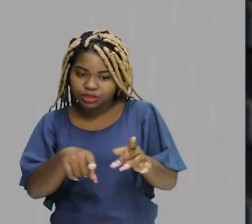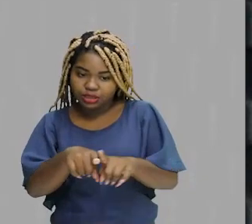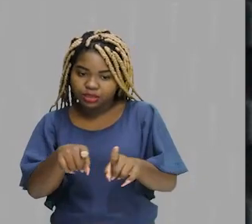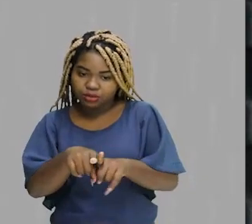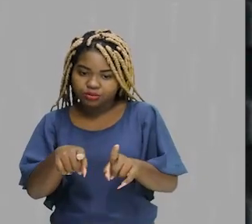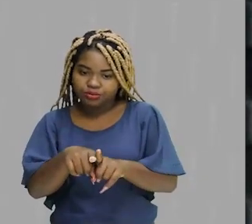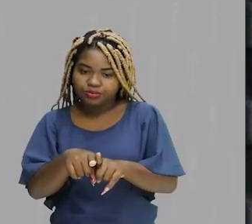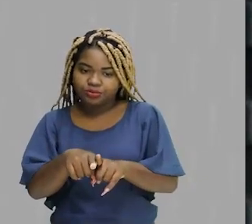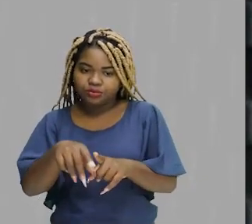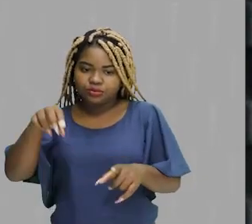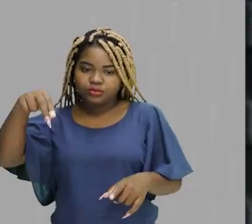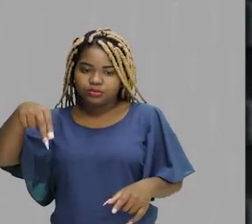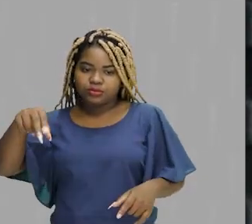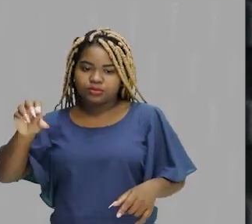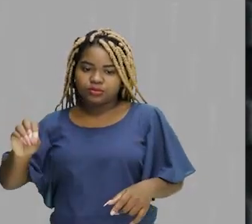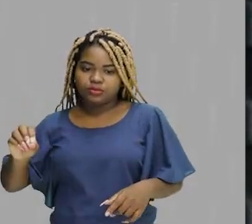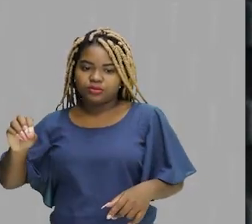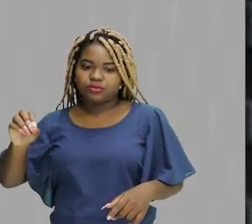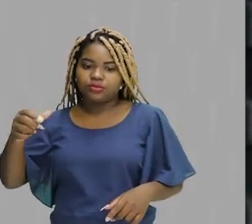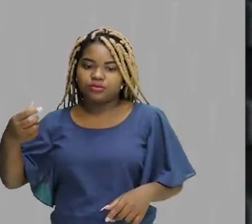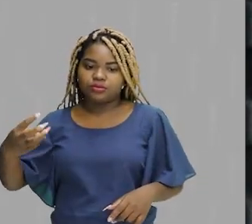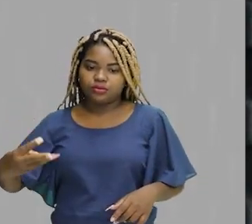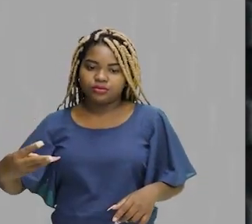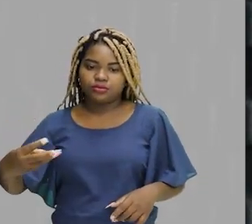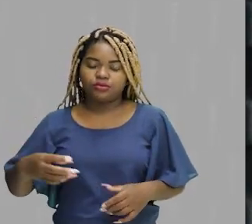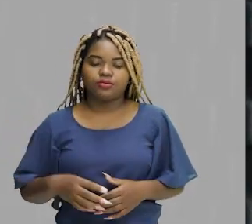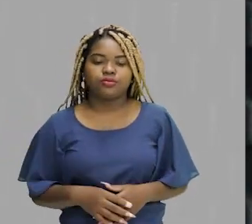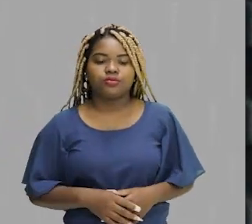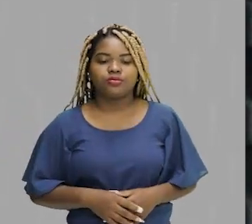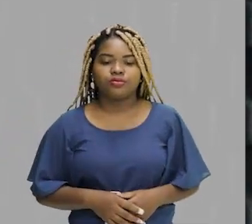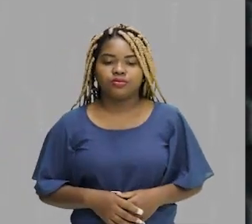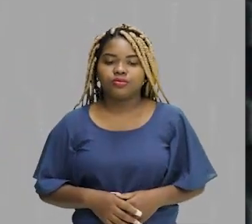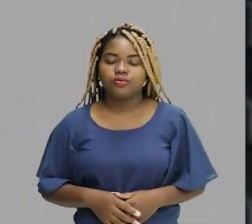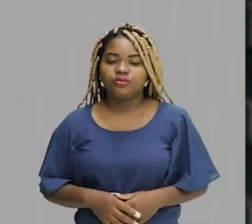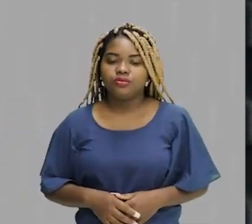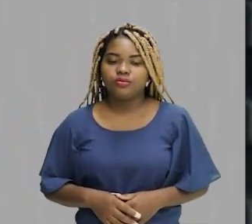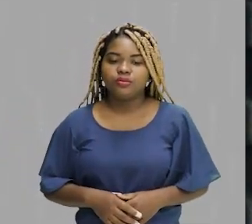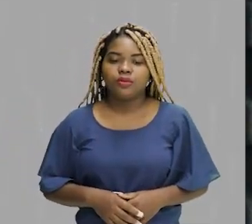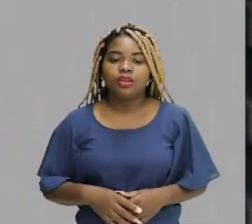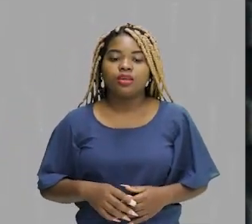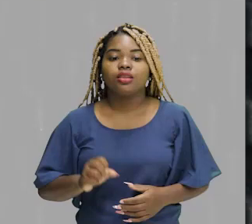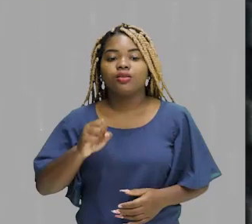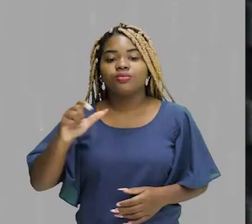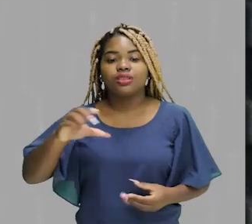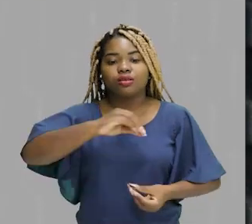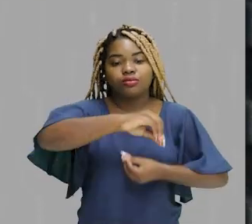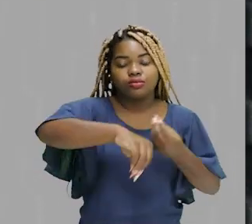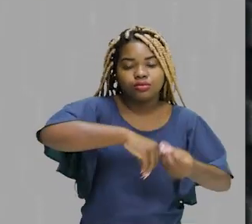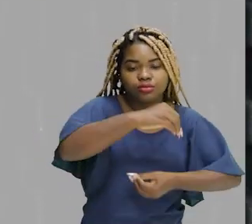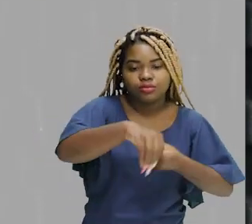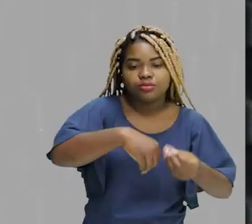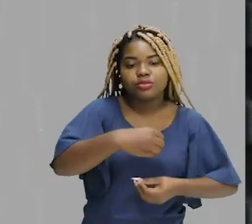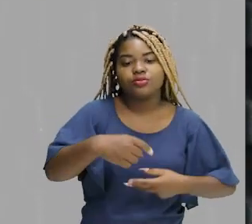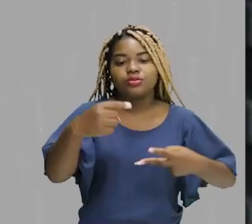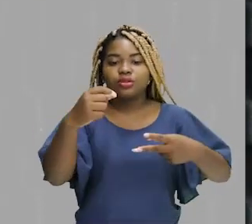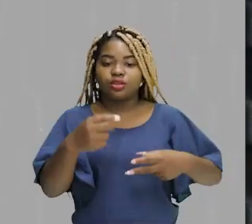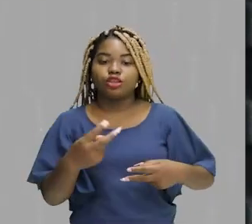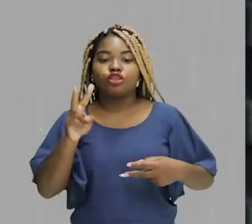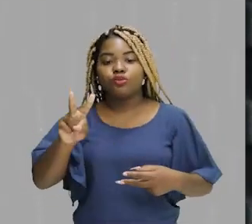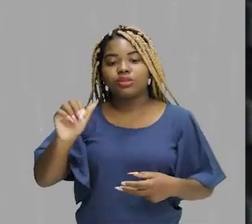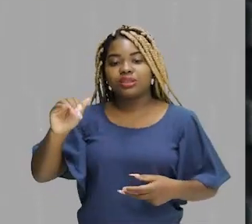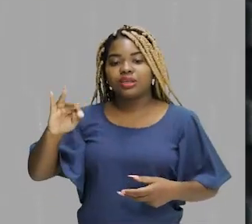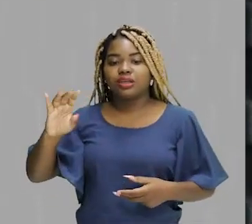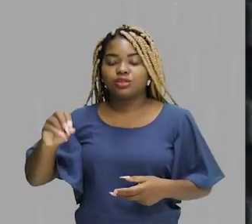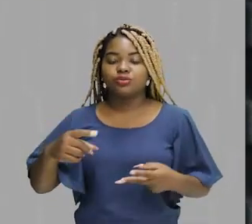nitrato, o NO3. Então, um sal duplo, sal misto, ele vai apresentar ou 2 cátions ou 2